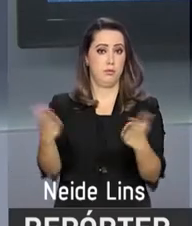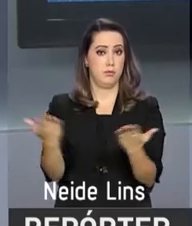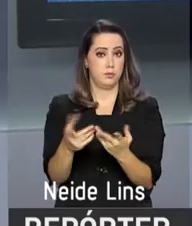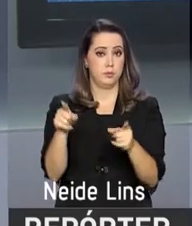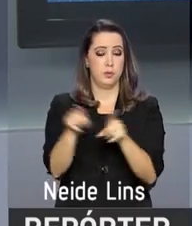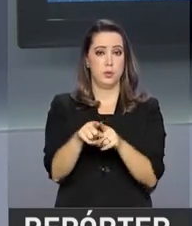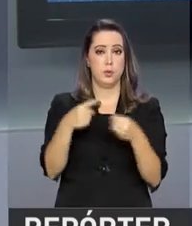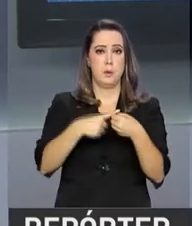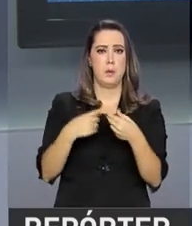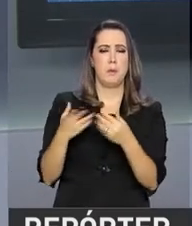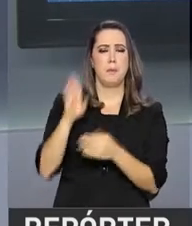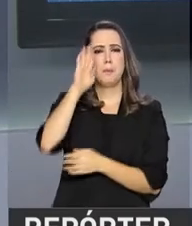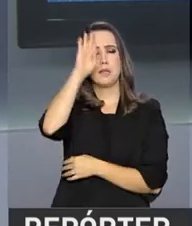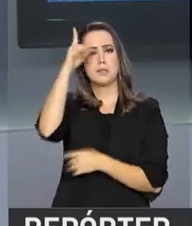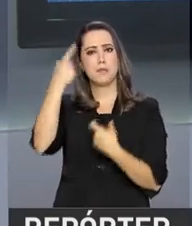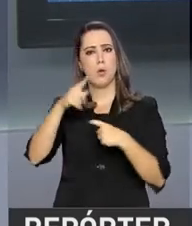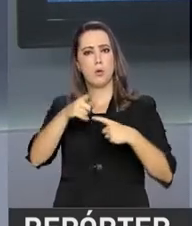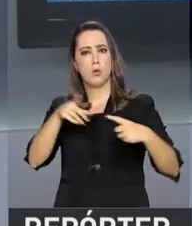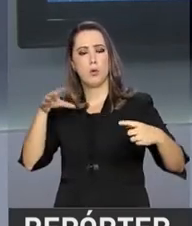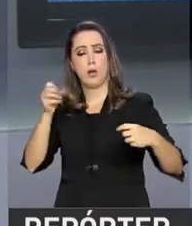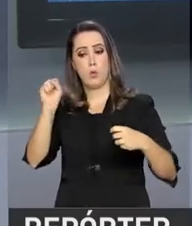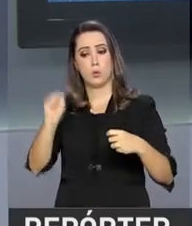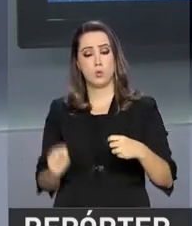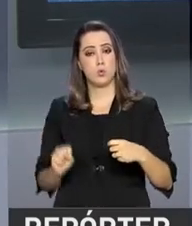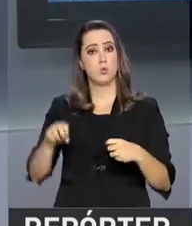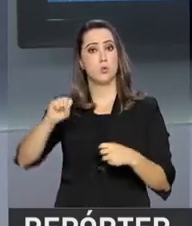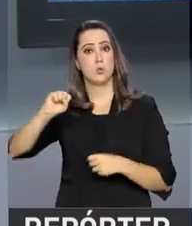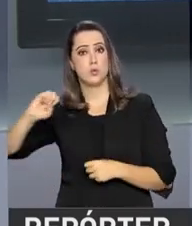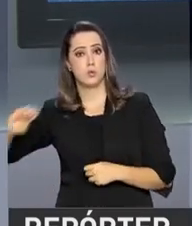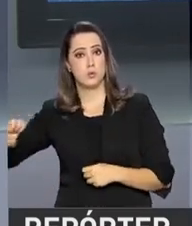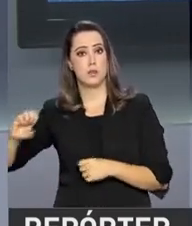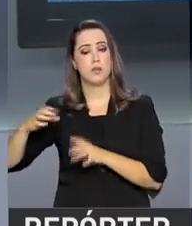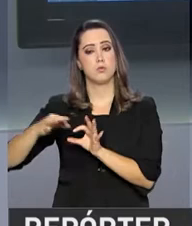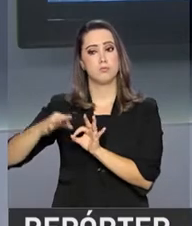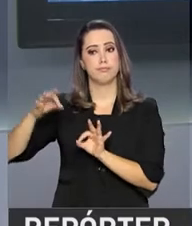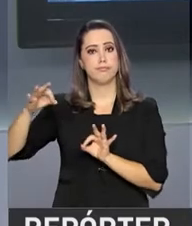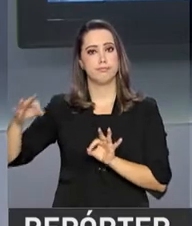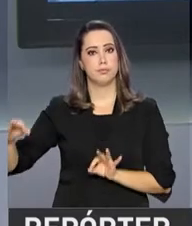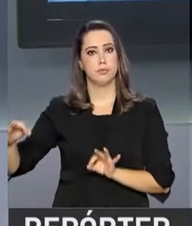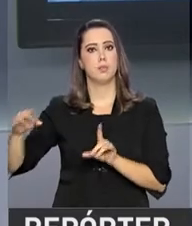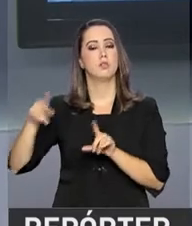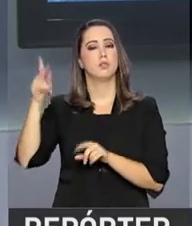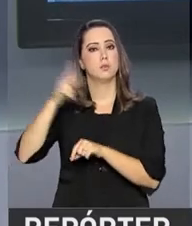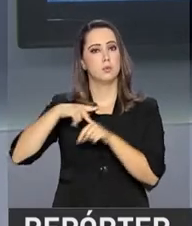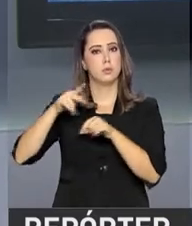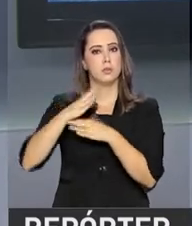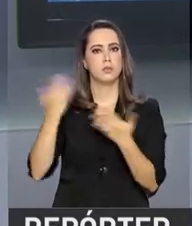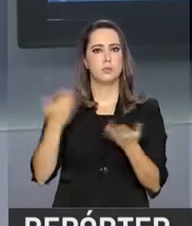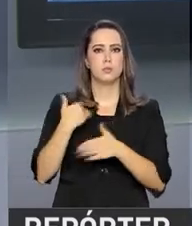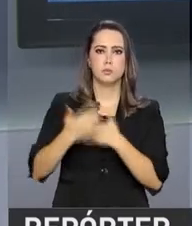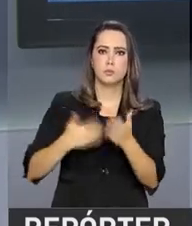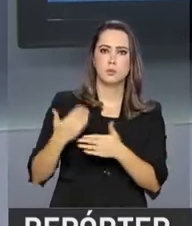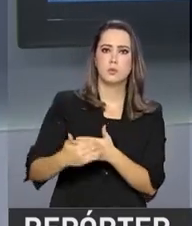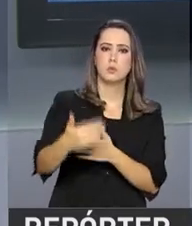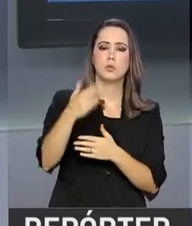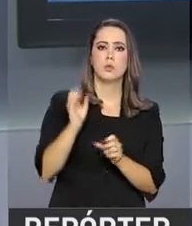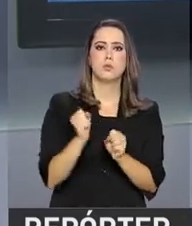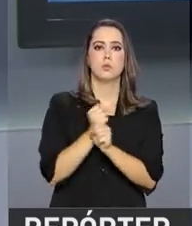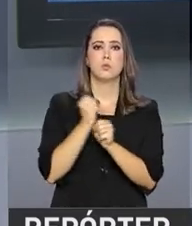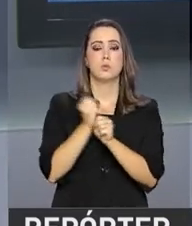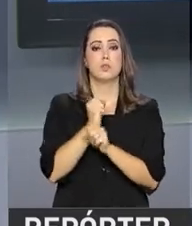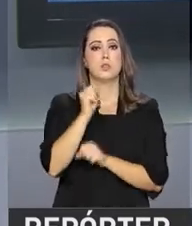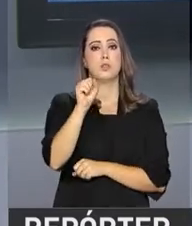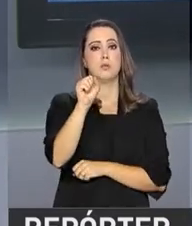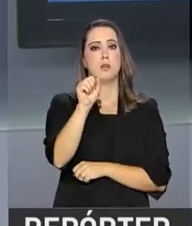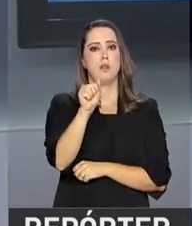principal eixo de ligação entre as regiões sul e sudeste do país a iniciativa faz parte do avançar uma ação do governo federal